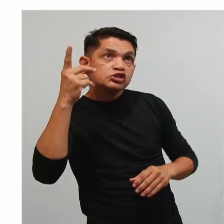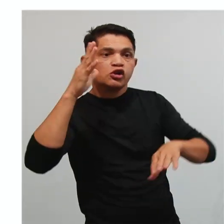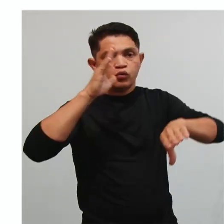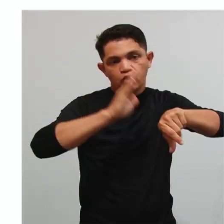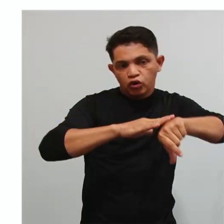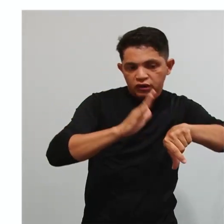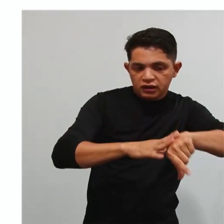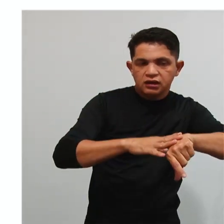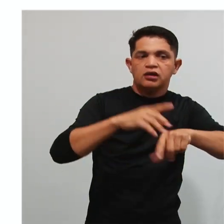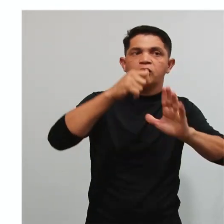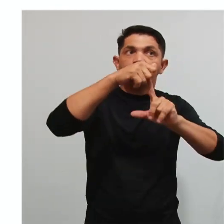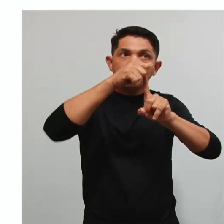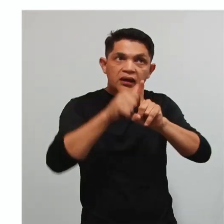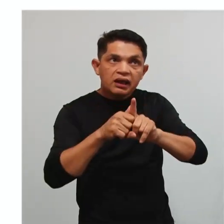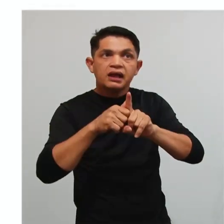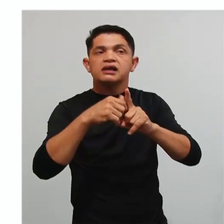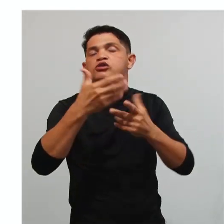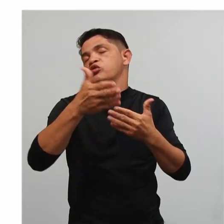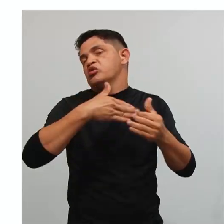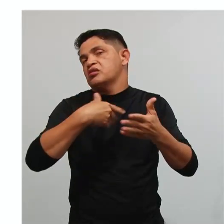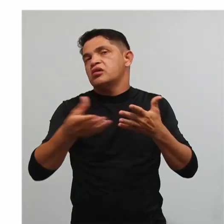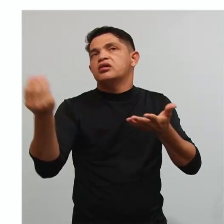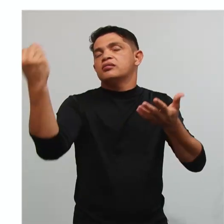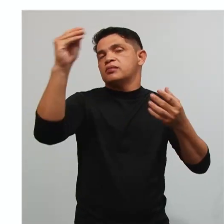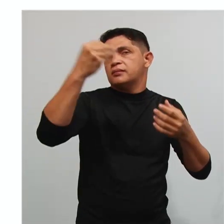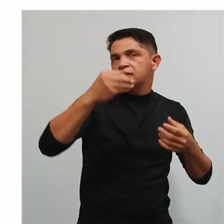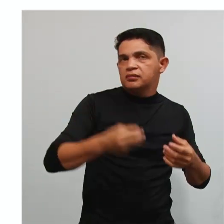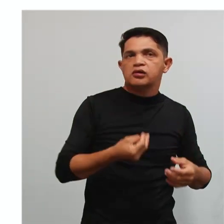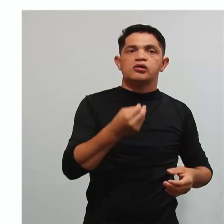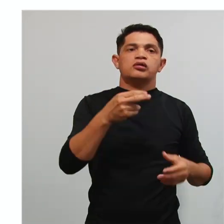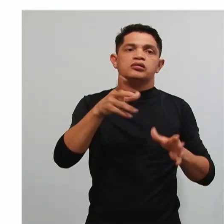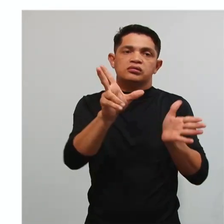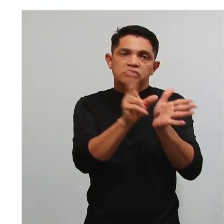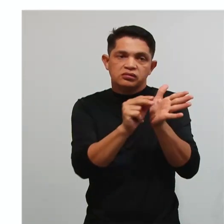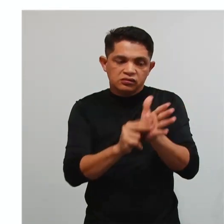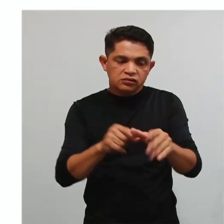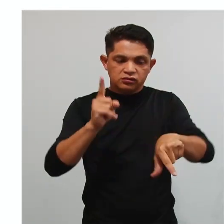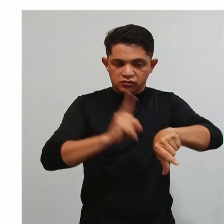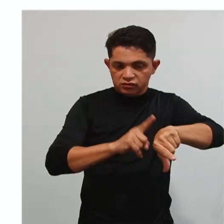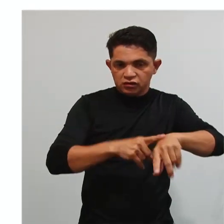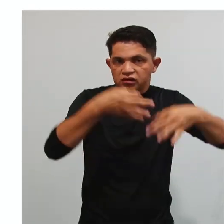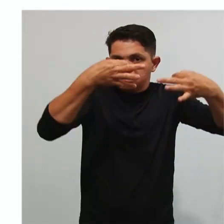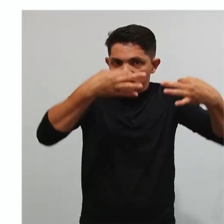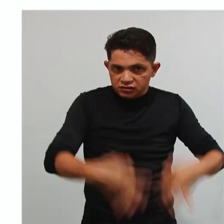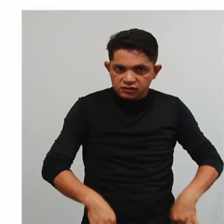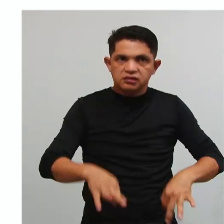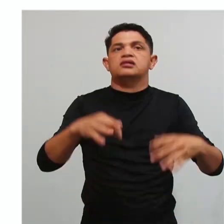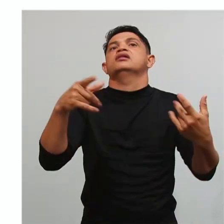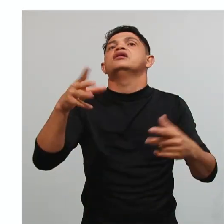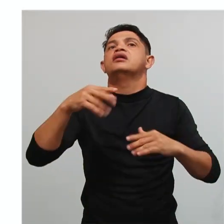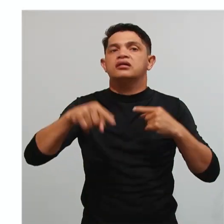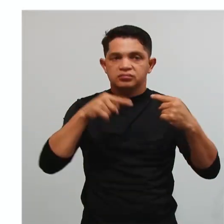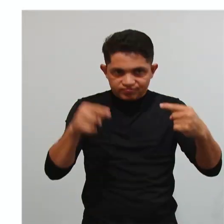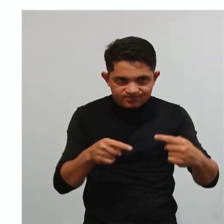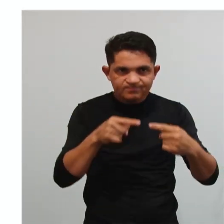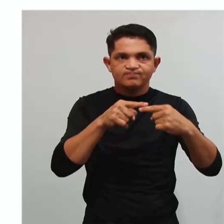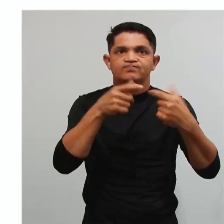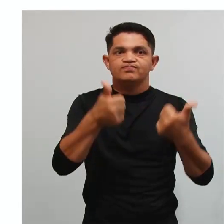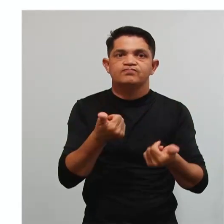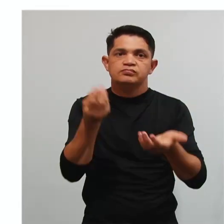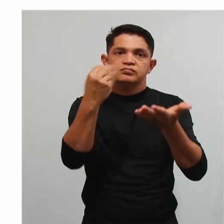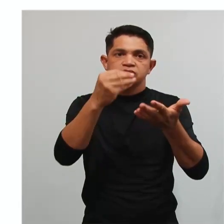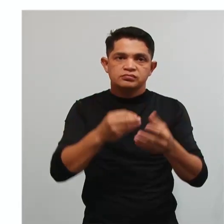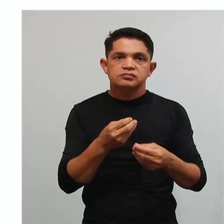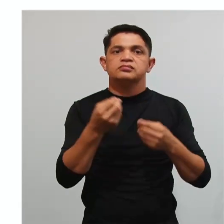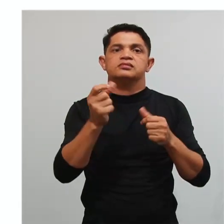extenso, o mês, né? Aqui já está o ano, e as horas. E aí reuniram-se quem? Quem